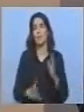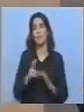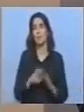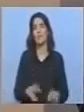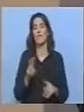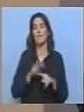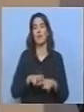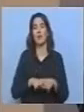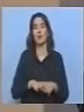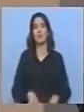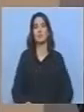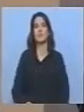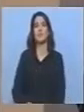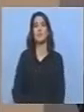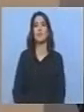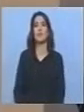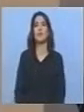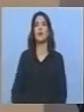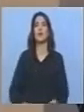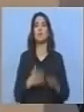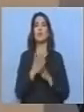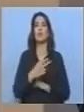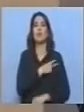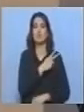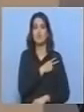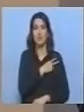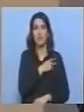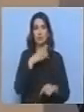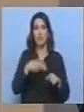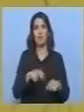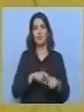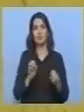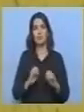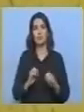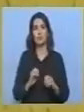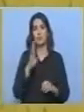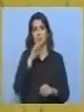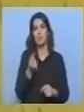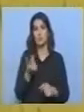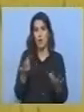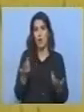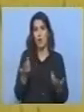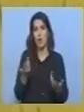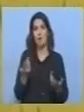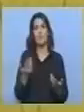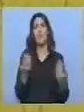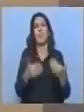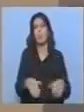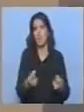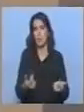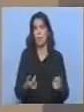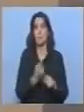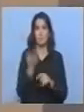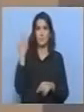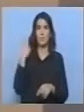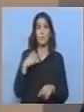O aumento de vagas, de colocações nas universidades que não foram abrangidas pelo corte de vagas... Quem tem possibilidade... Foi muito limitado. Nós, na altura, tínhamos